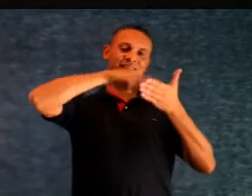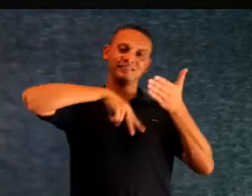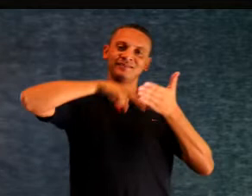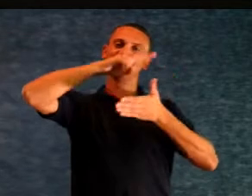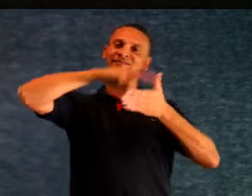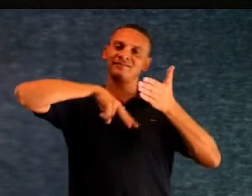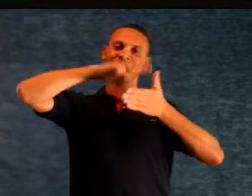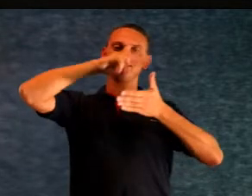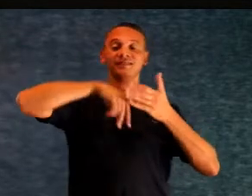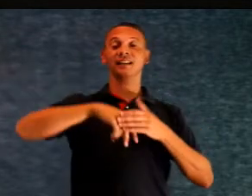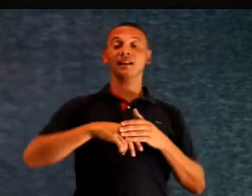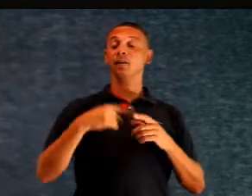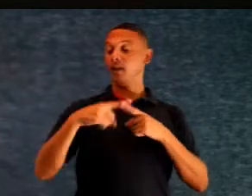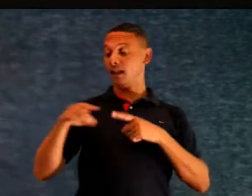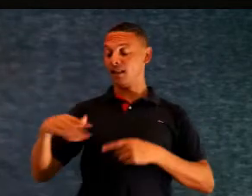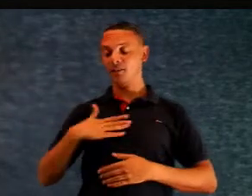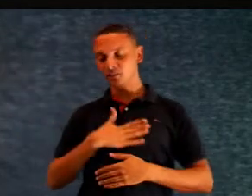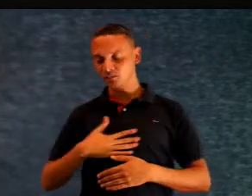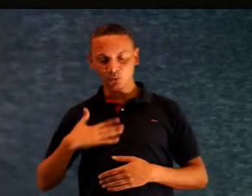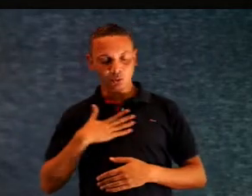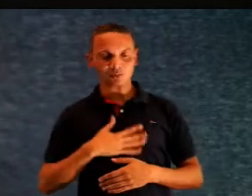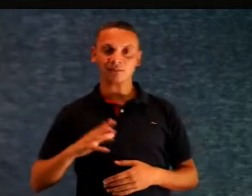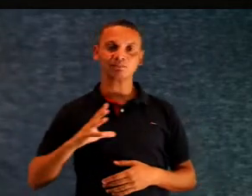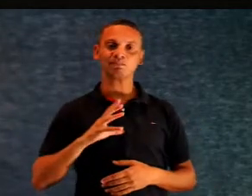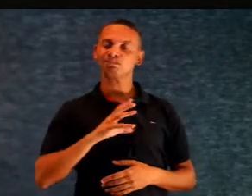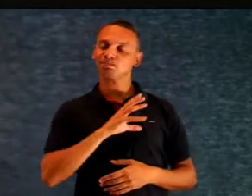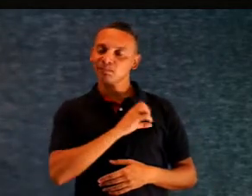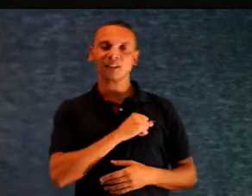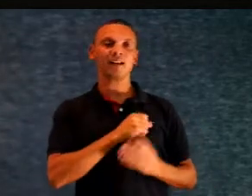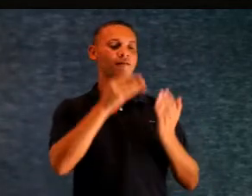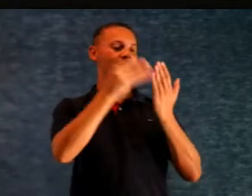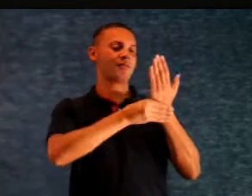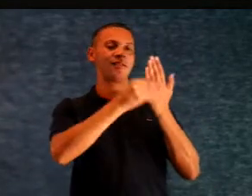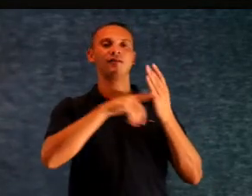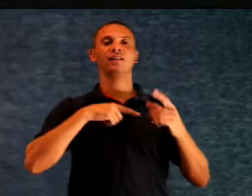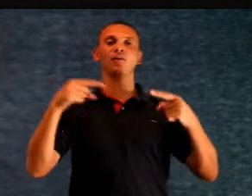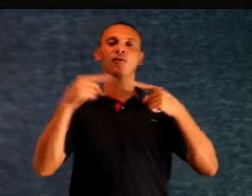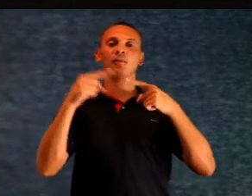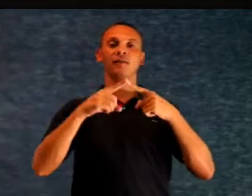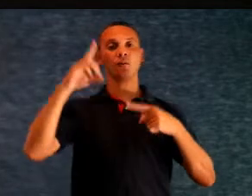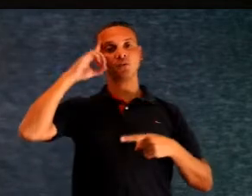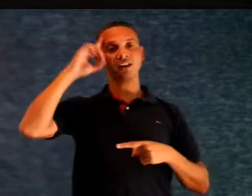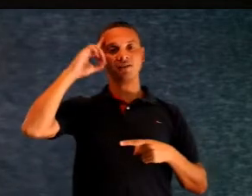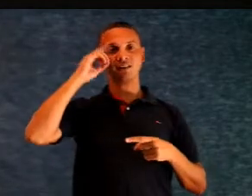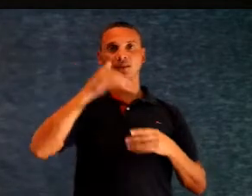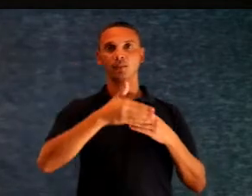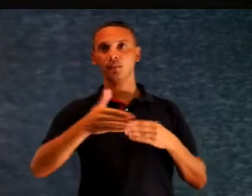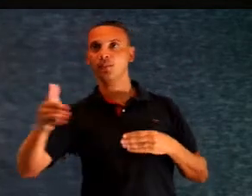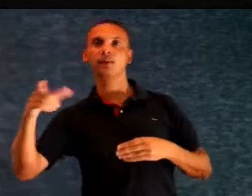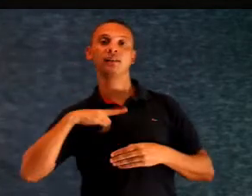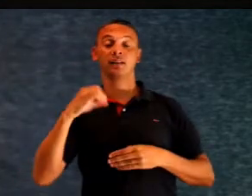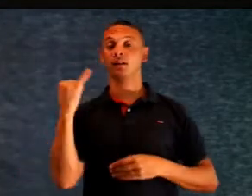dava, em que ele em vez de verbalizar, não, ele agia e